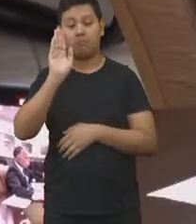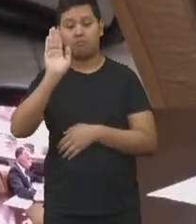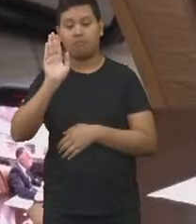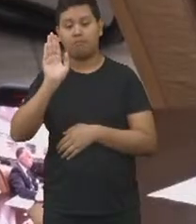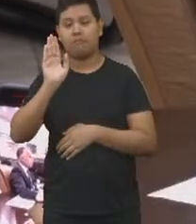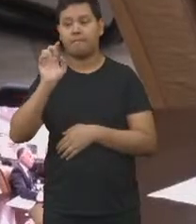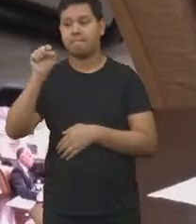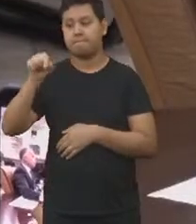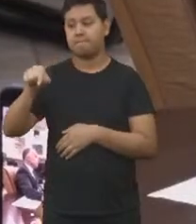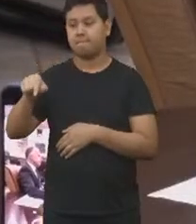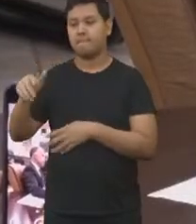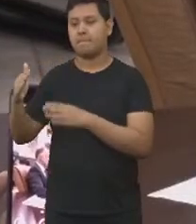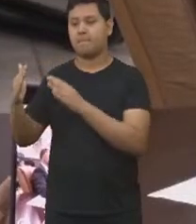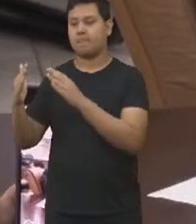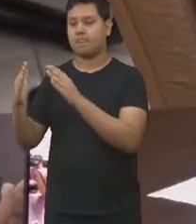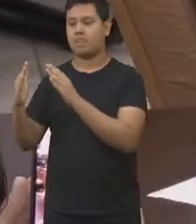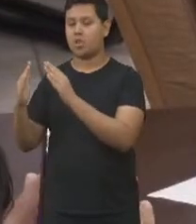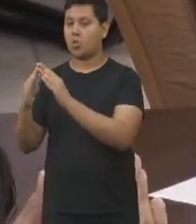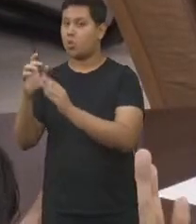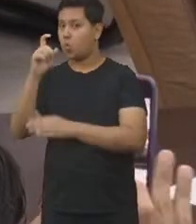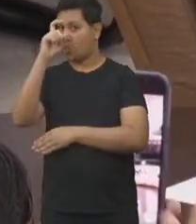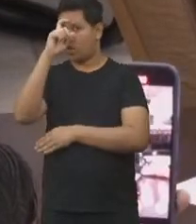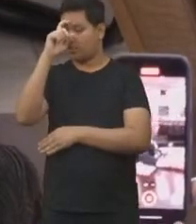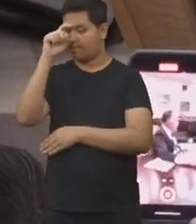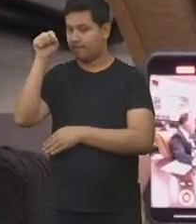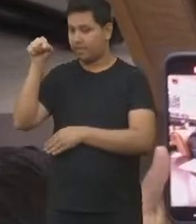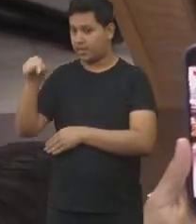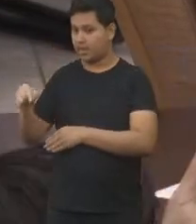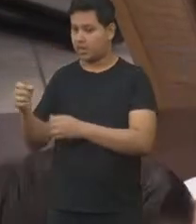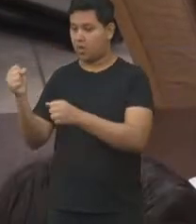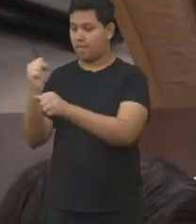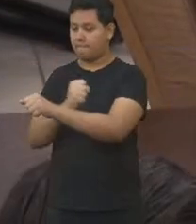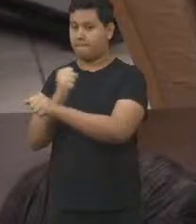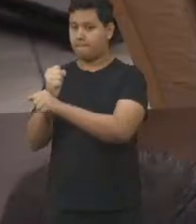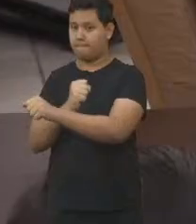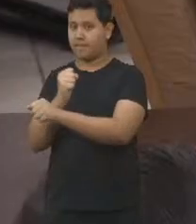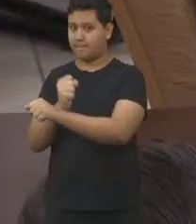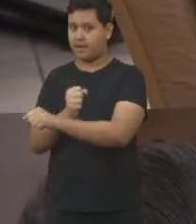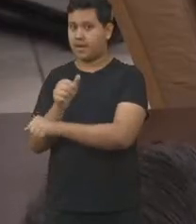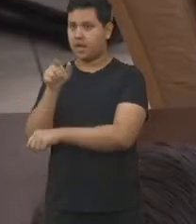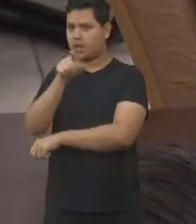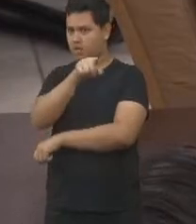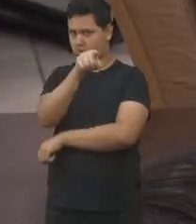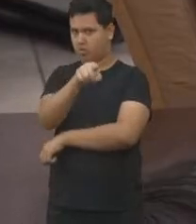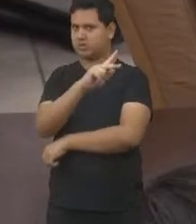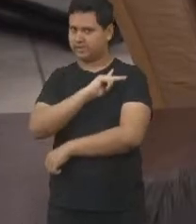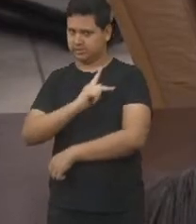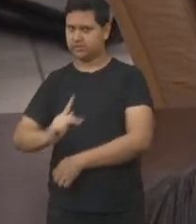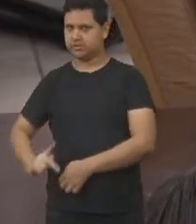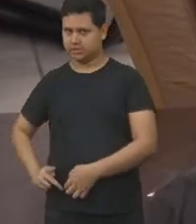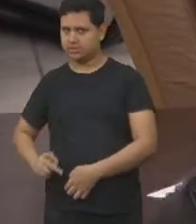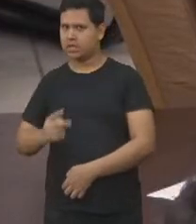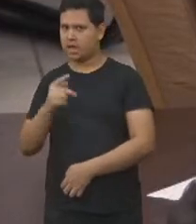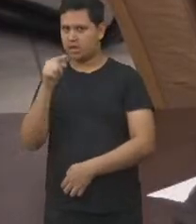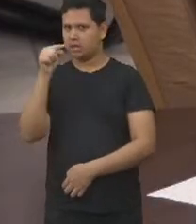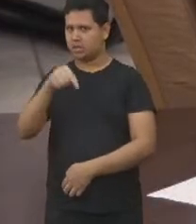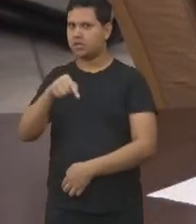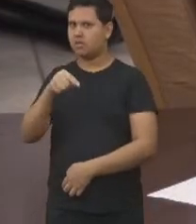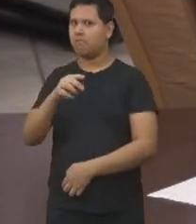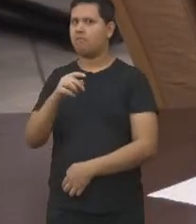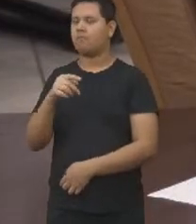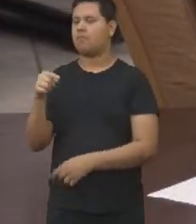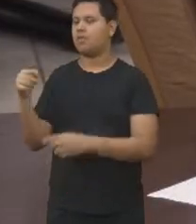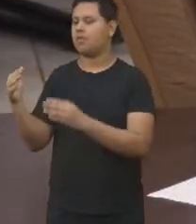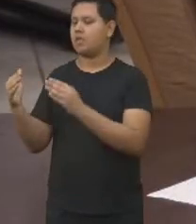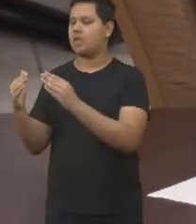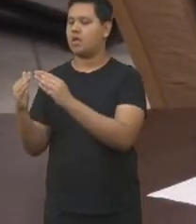o hospital da cidade seria construído, o Sazak está aqui, se eu estiver mentindo ele fala, que ia ser construído ao lado da